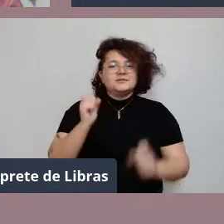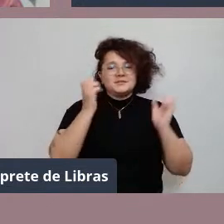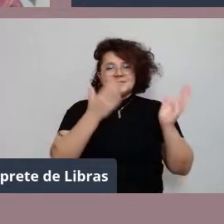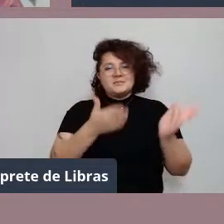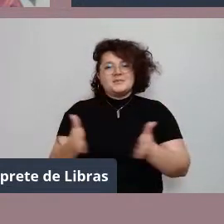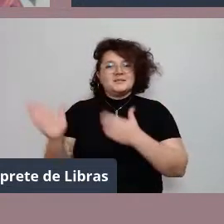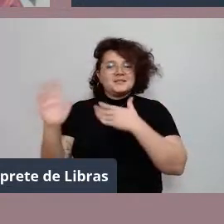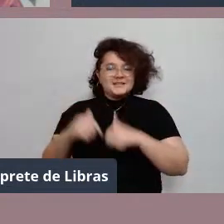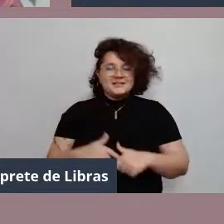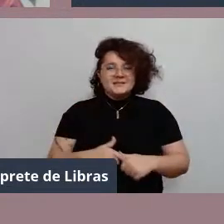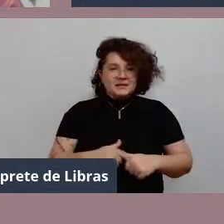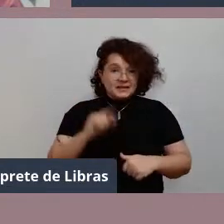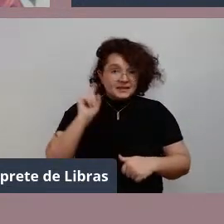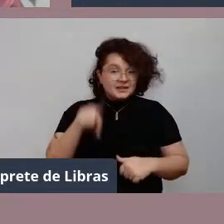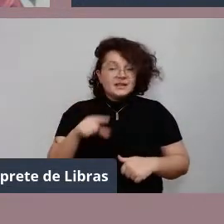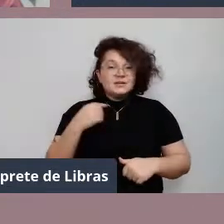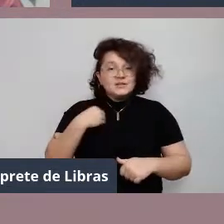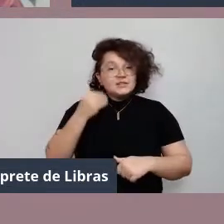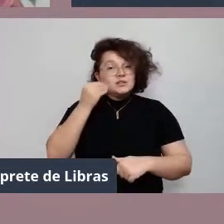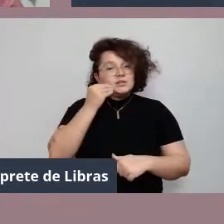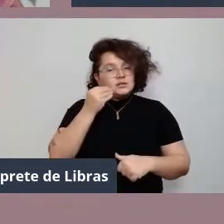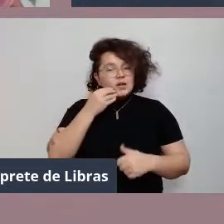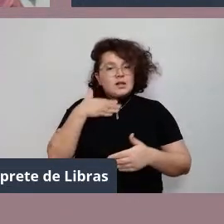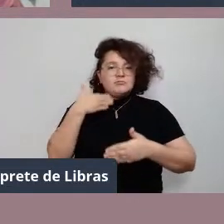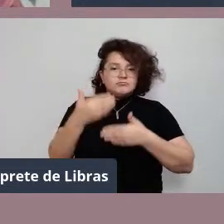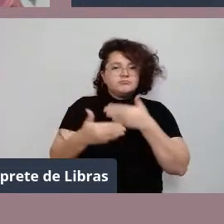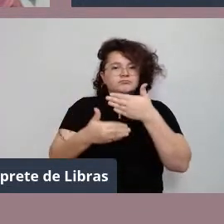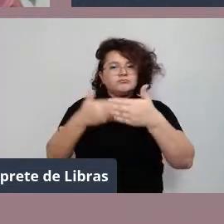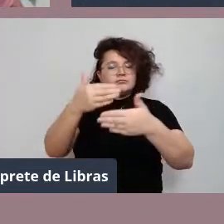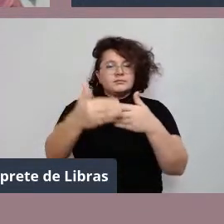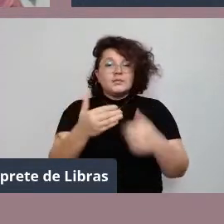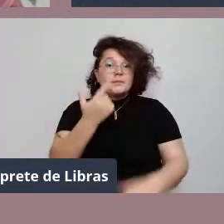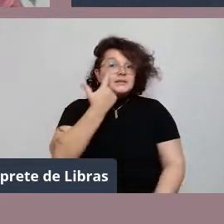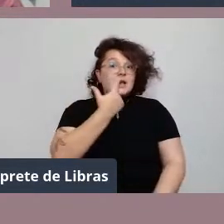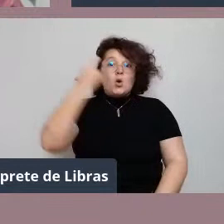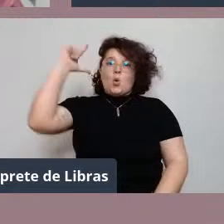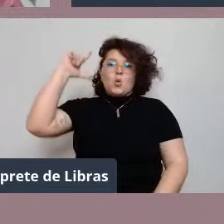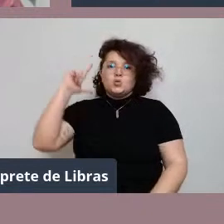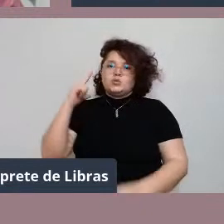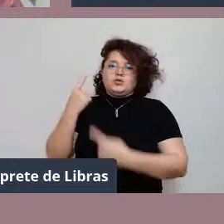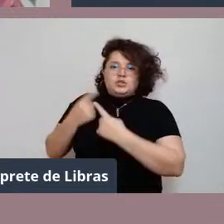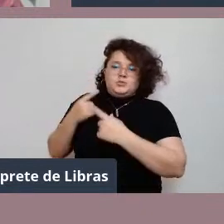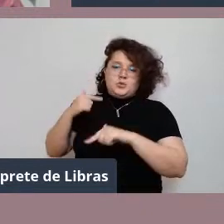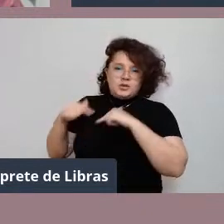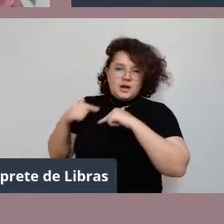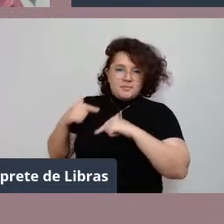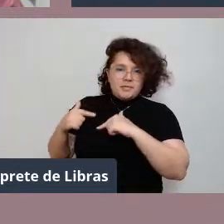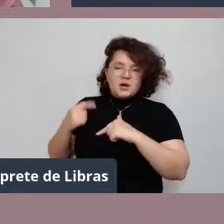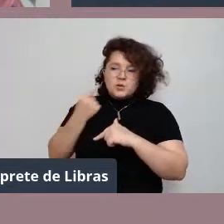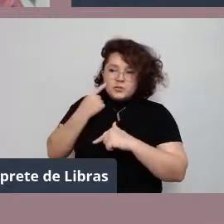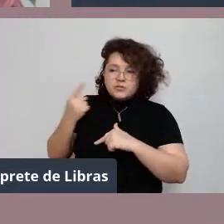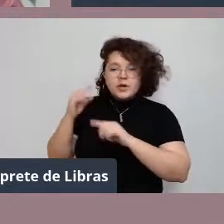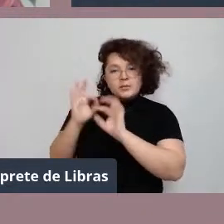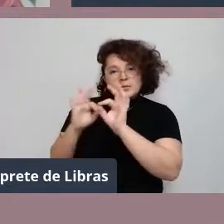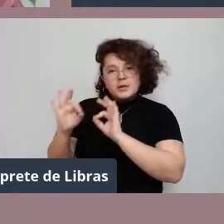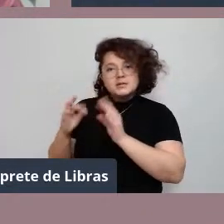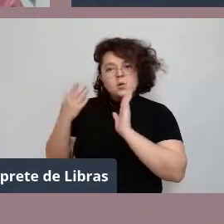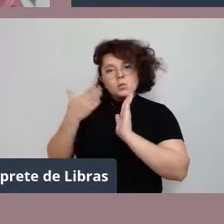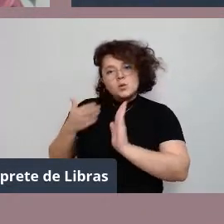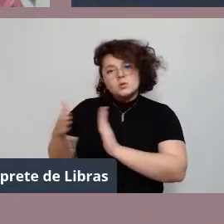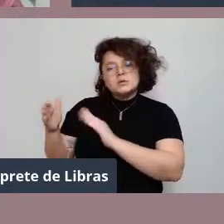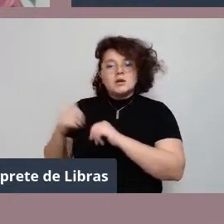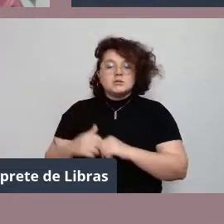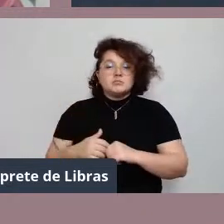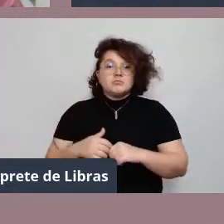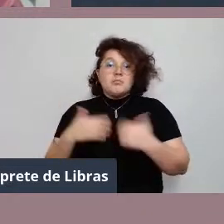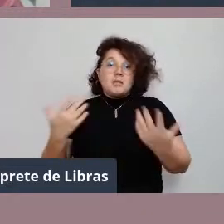né? Então, a gente tenta reconstruir. Eu acho que aí é um outro trabalho de reconstruir a preparação, o processo, né? Agora,